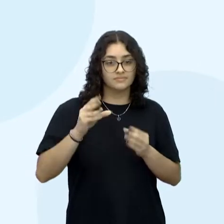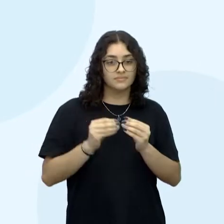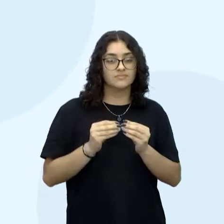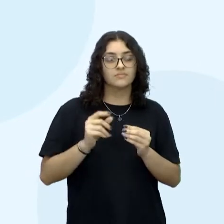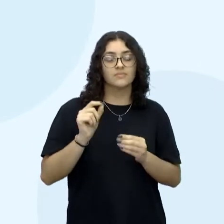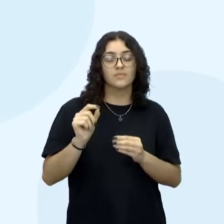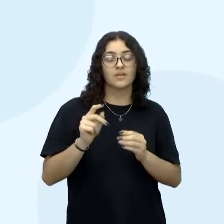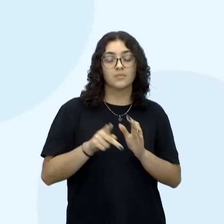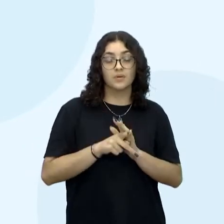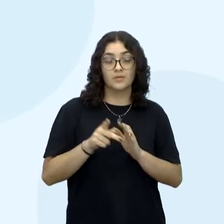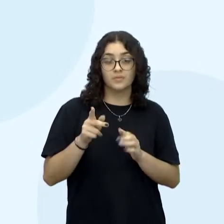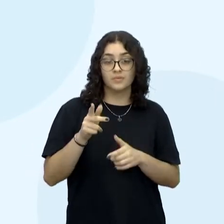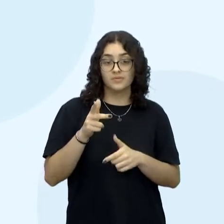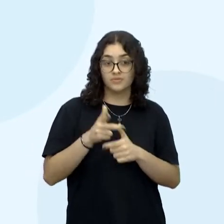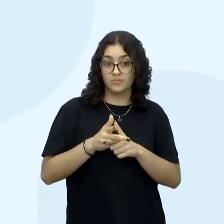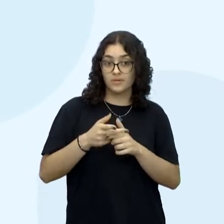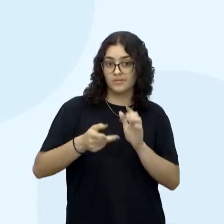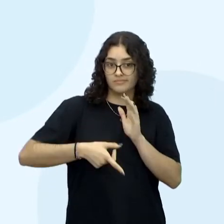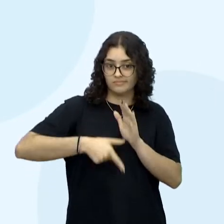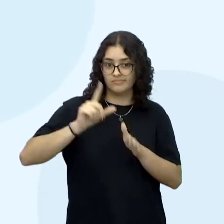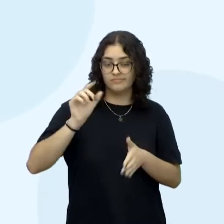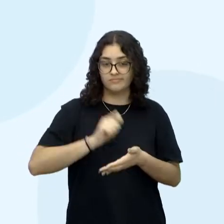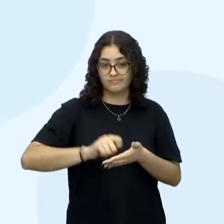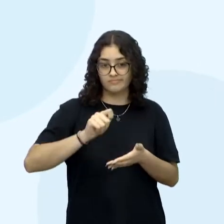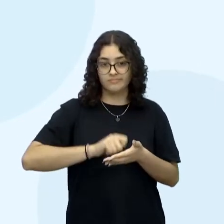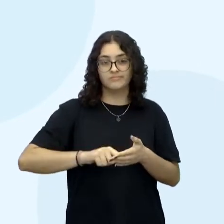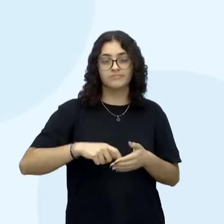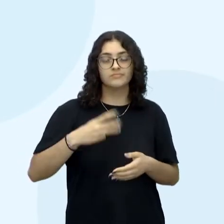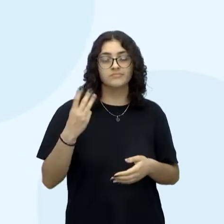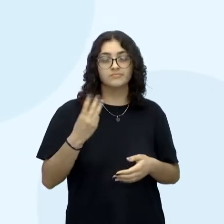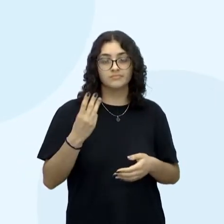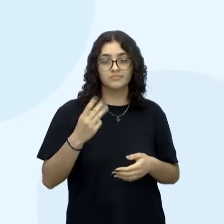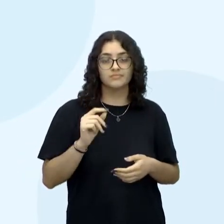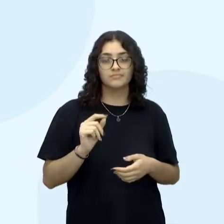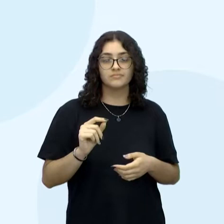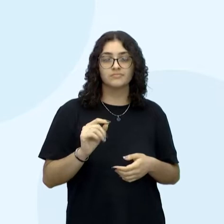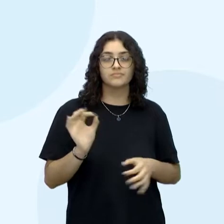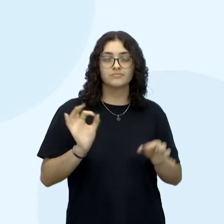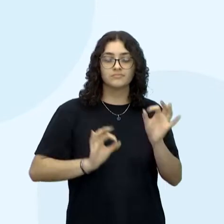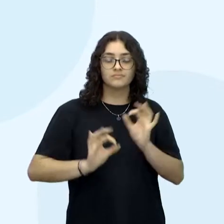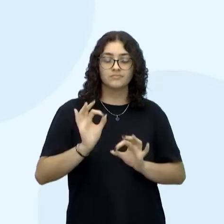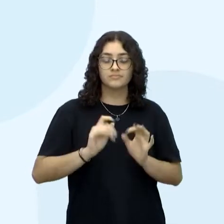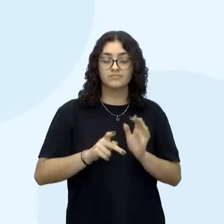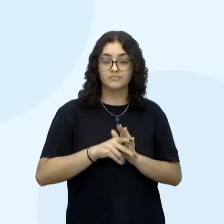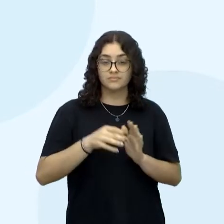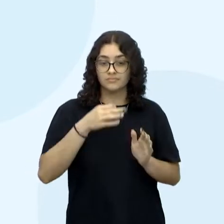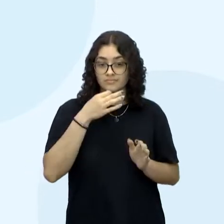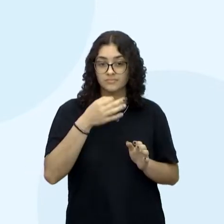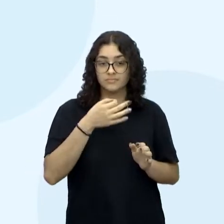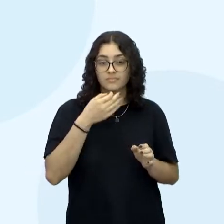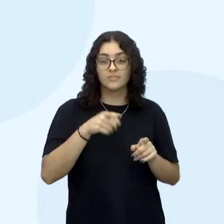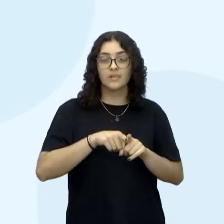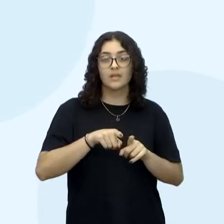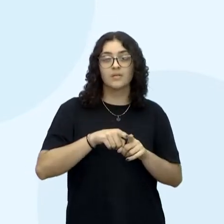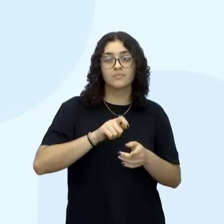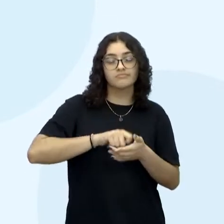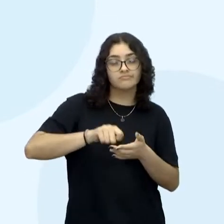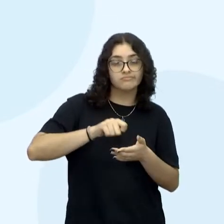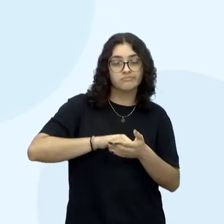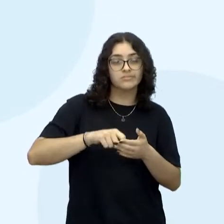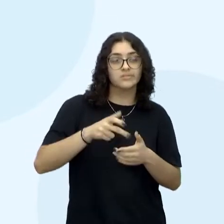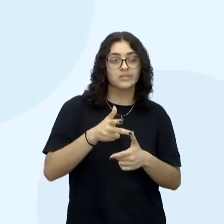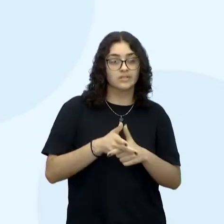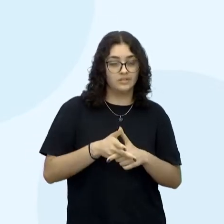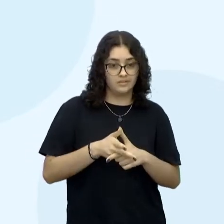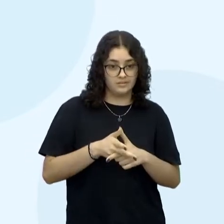filme, deixar a resenha pronta. Terceira etapa, redigir um argumento e o roteiro de gravação. O argumento e o roteiro de